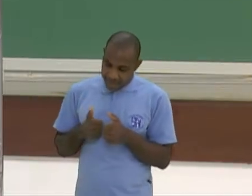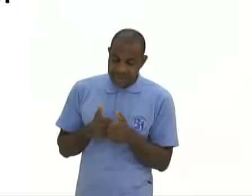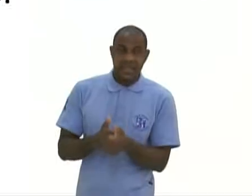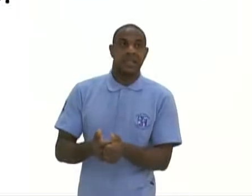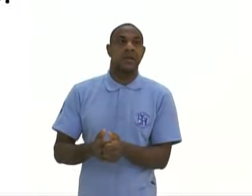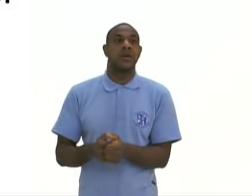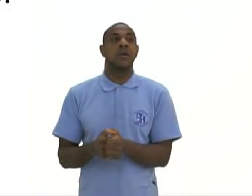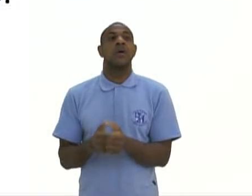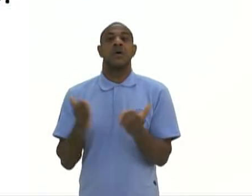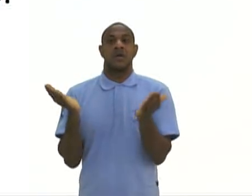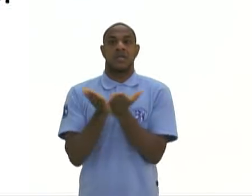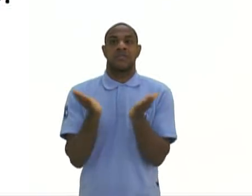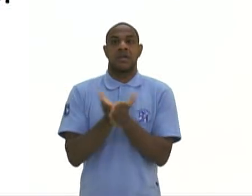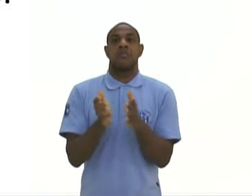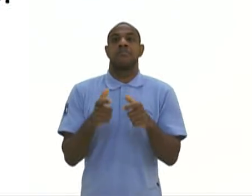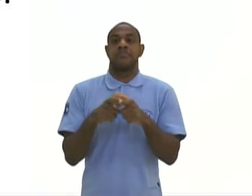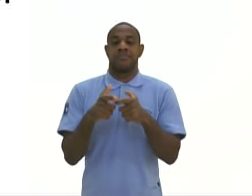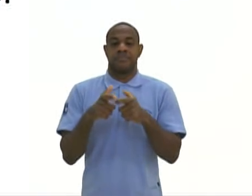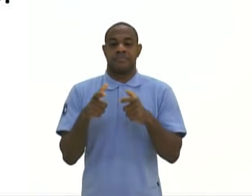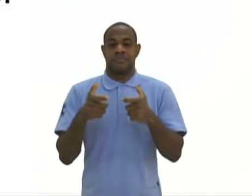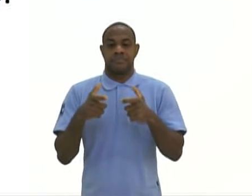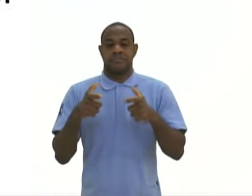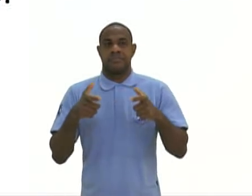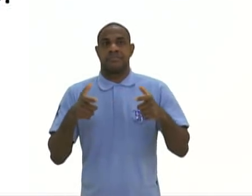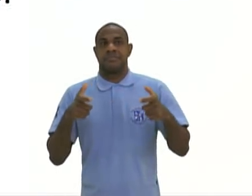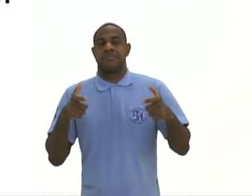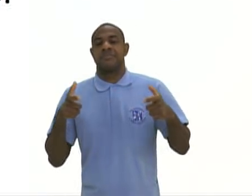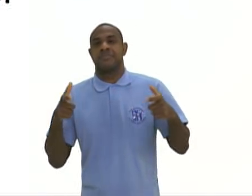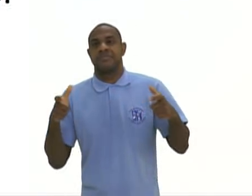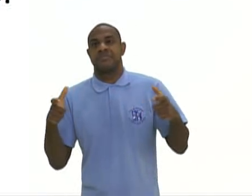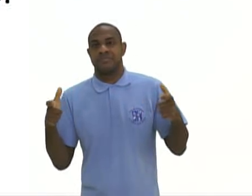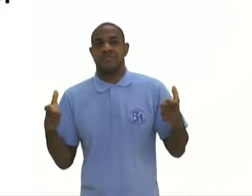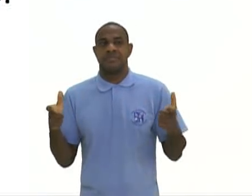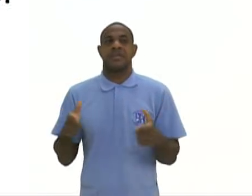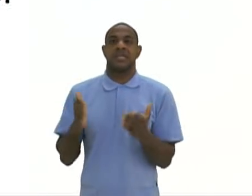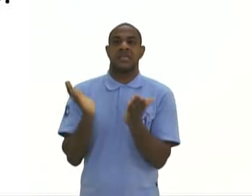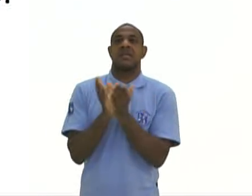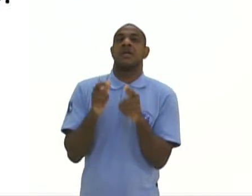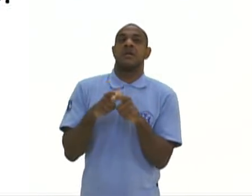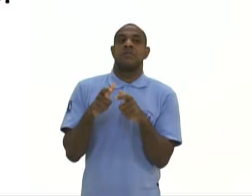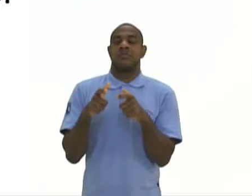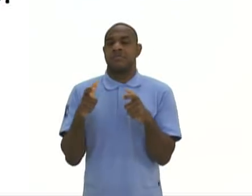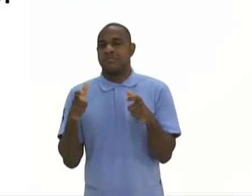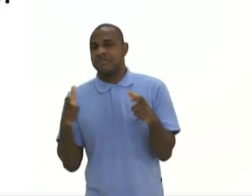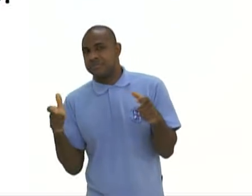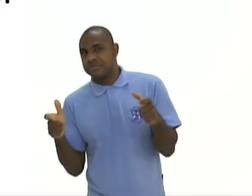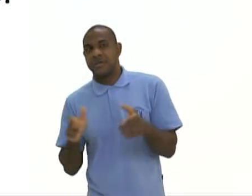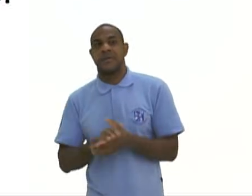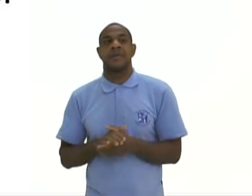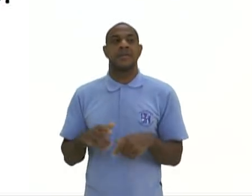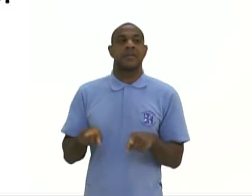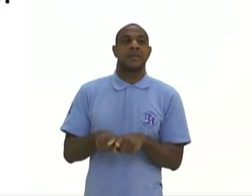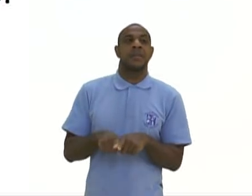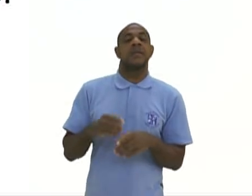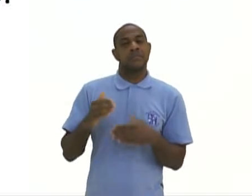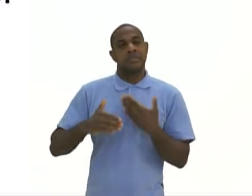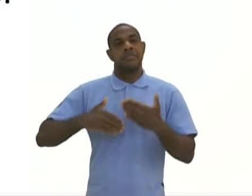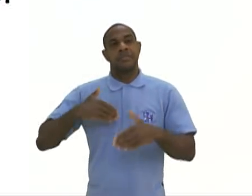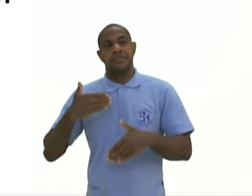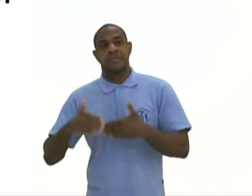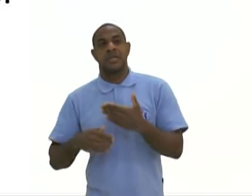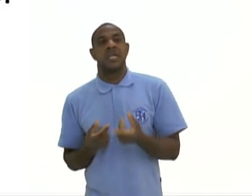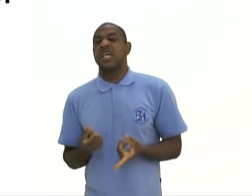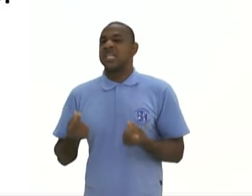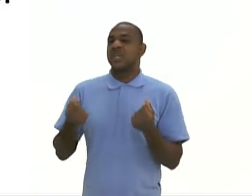cristianismo aumentava quanto mais passava-se o tempo, né? Se no início, com mais os pobres, os que mais sofriam, com o tempo, ricos,